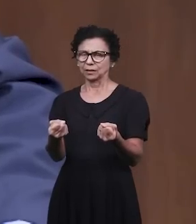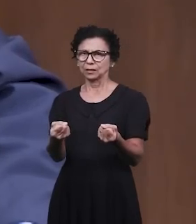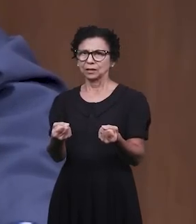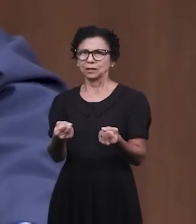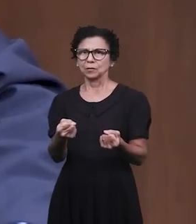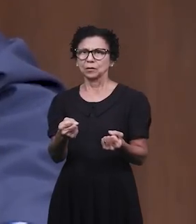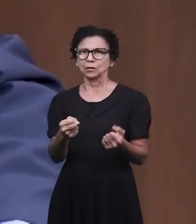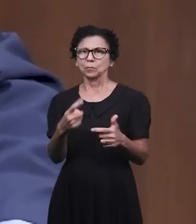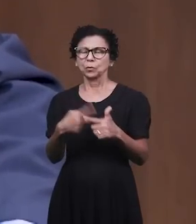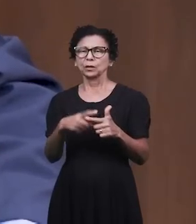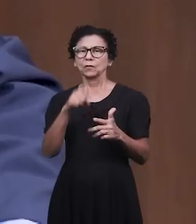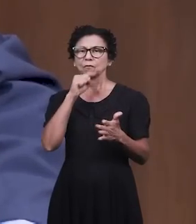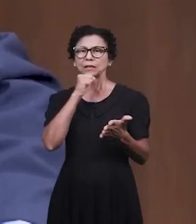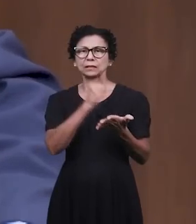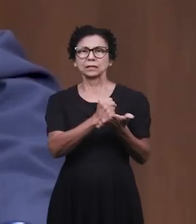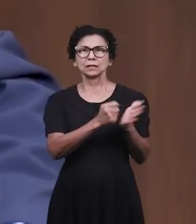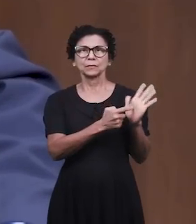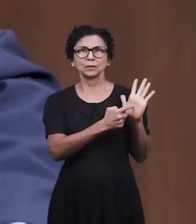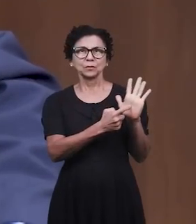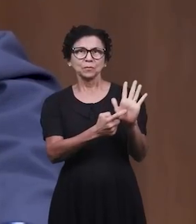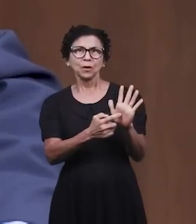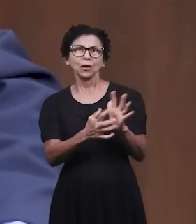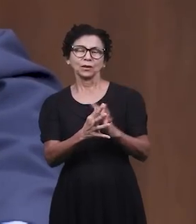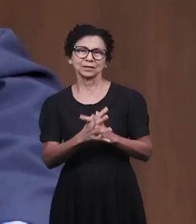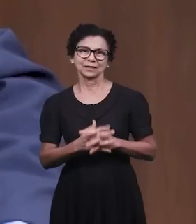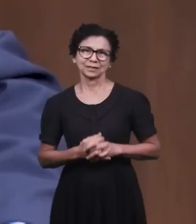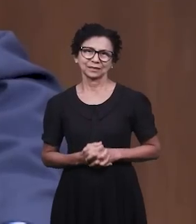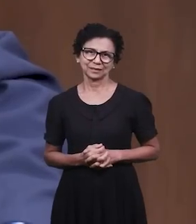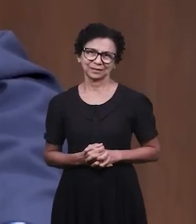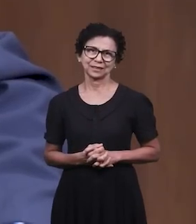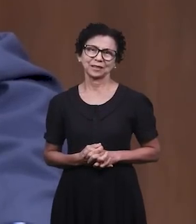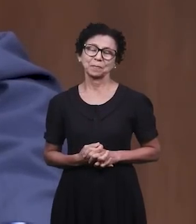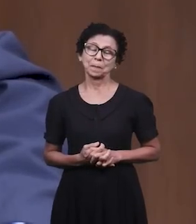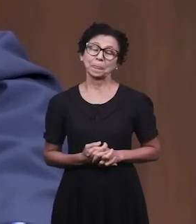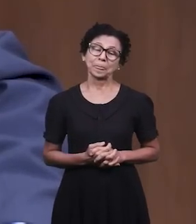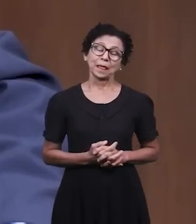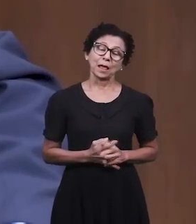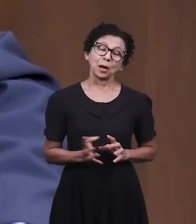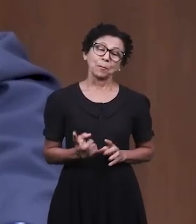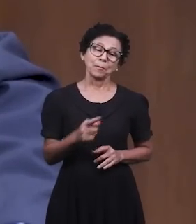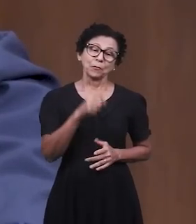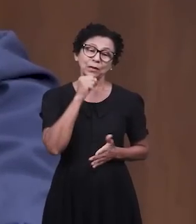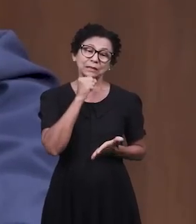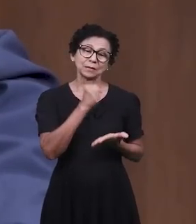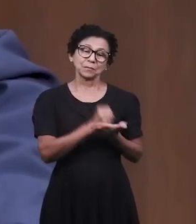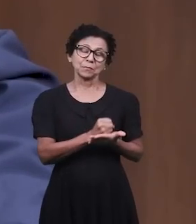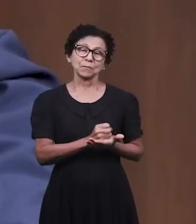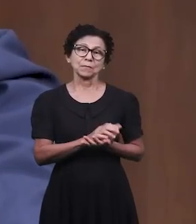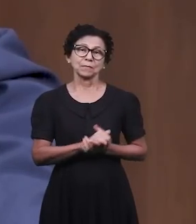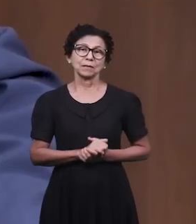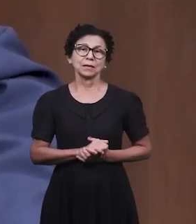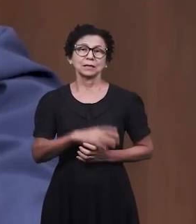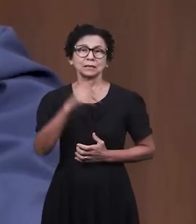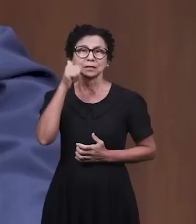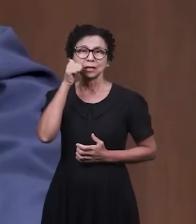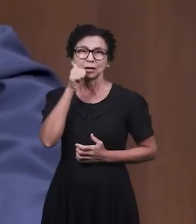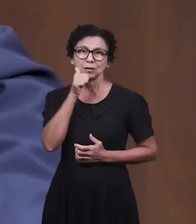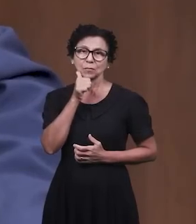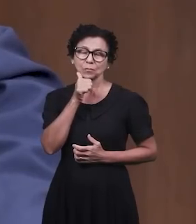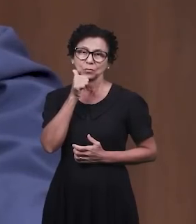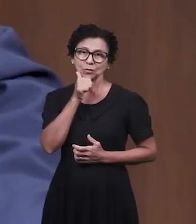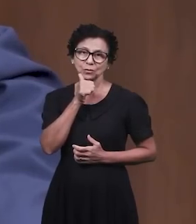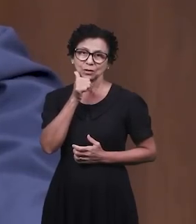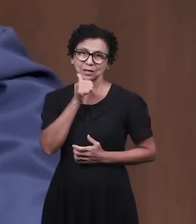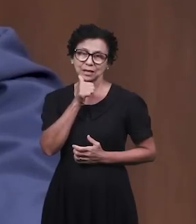eram pastoras de ovelhas. Não é no sentido de pastor de ovelhas